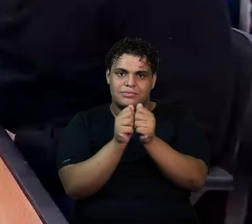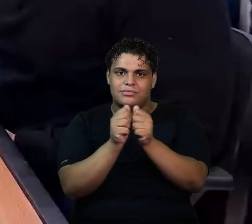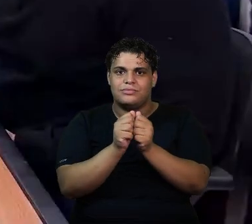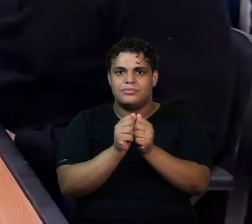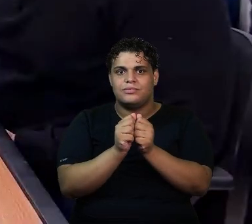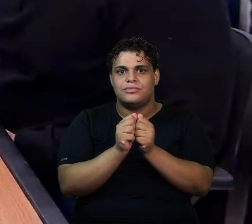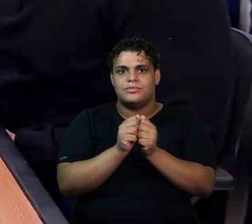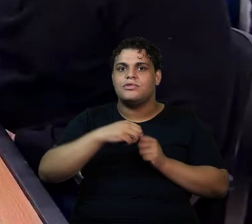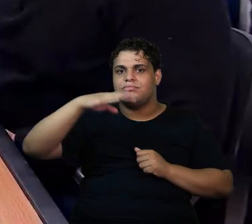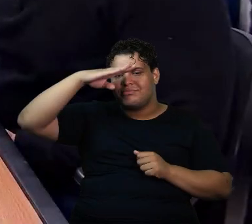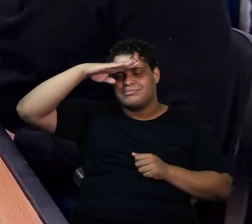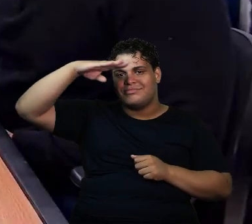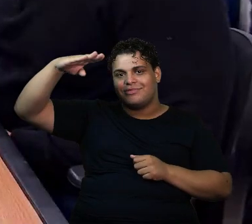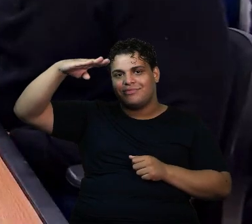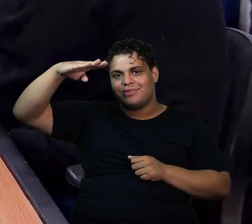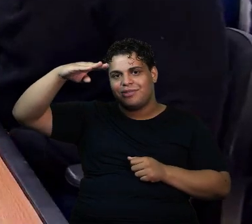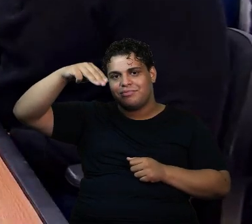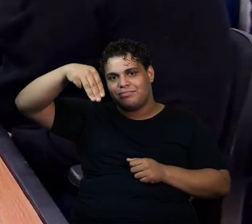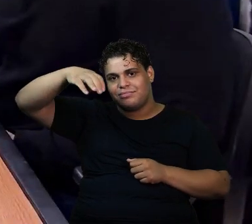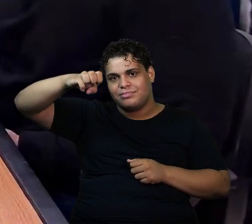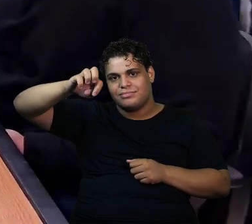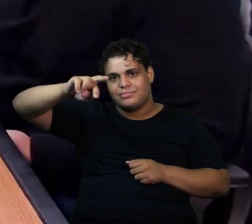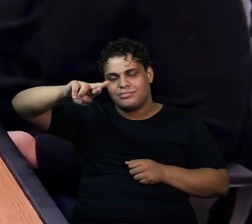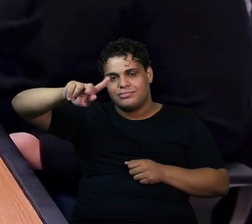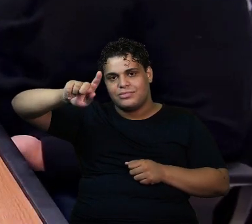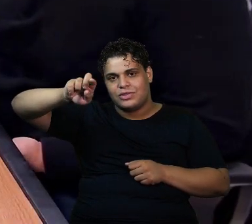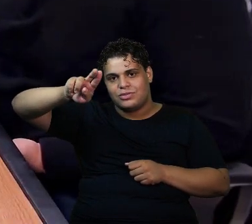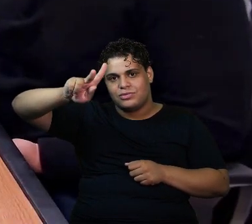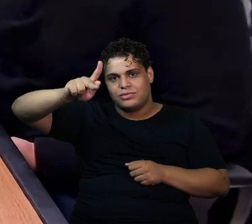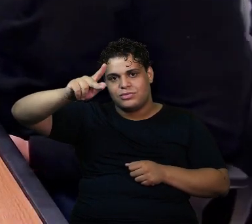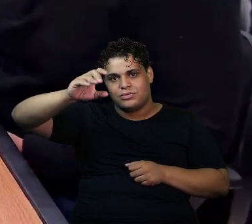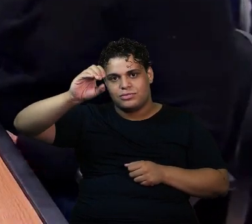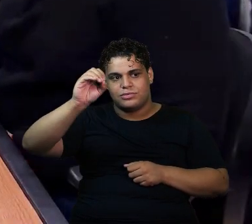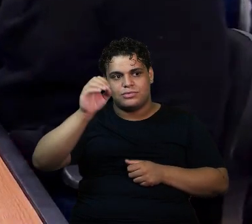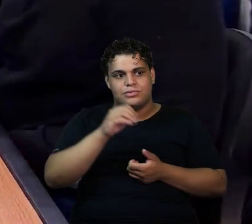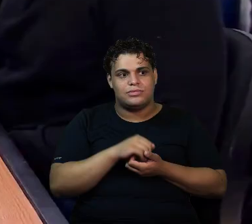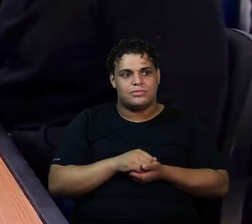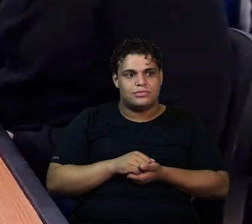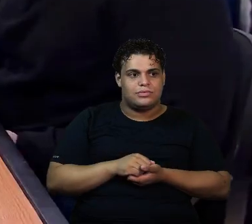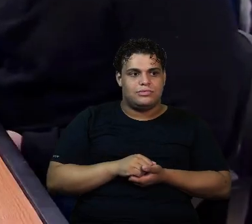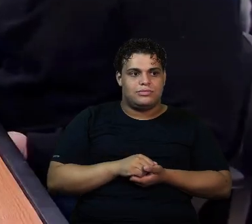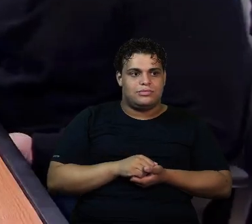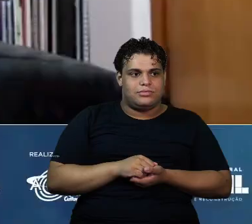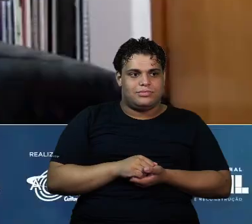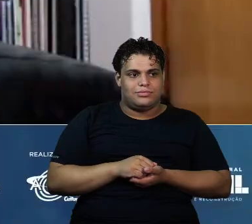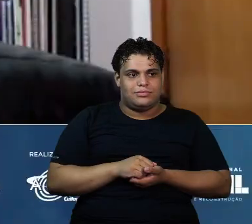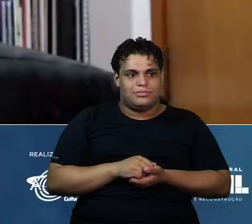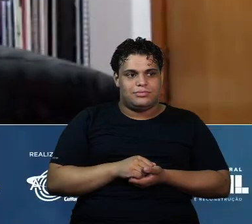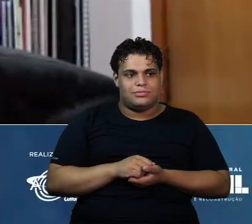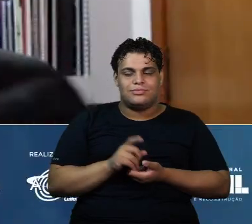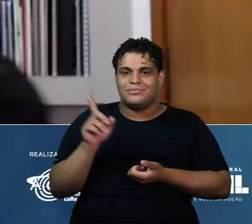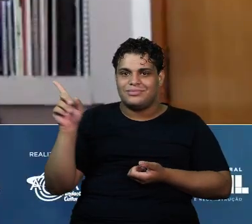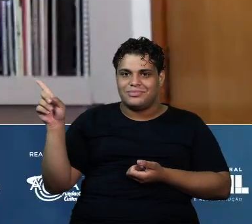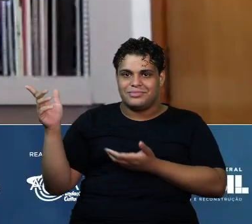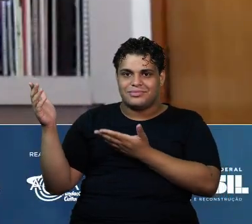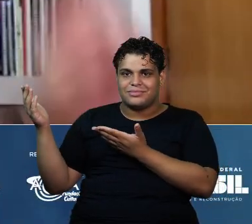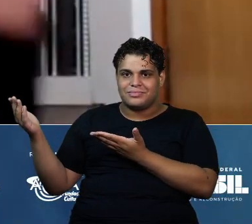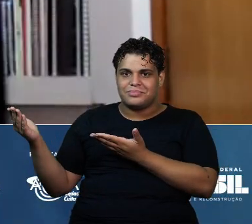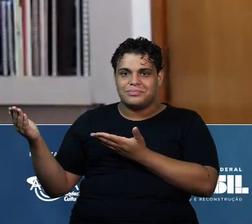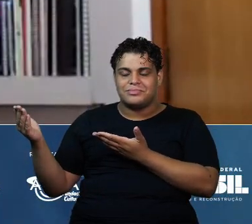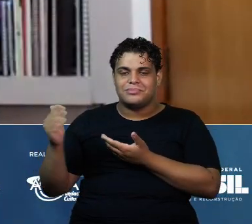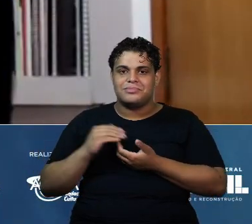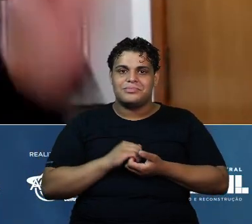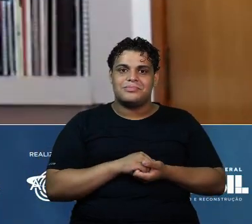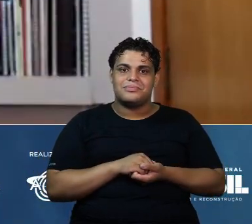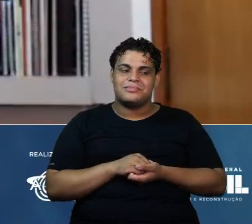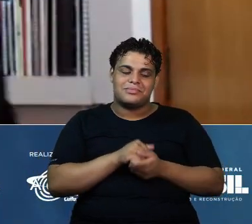Capitão Mergulho, né, que era do Toquinha, que está ali, aquele personagem que está atrás do Rafael ali, que é o personagem do INAT, que a gente fez